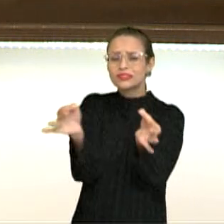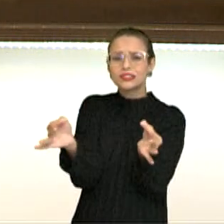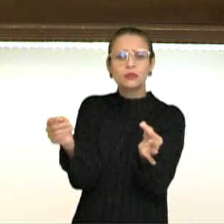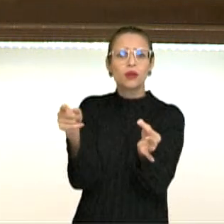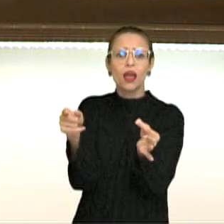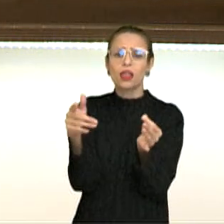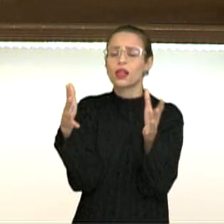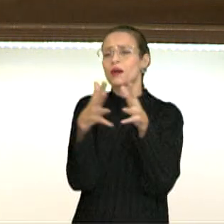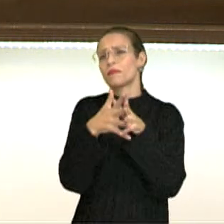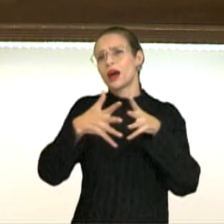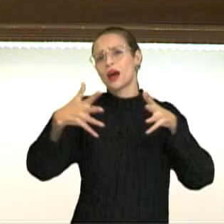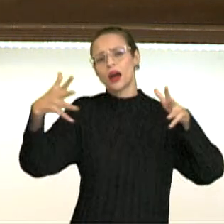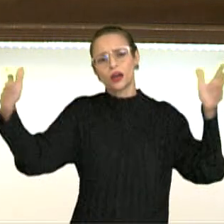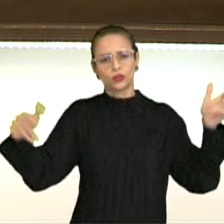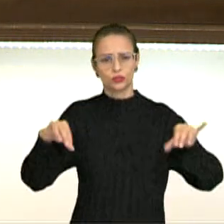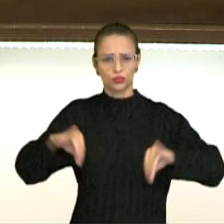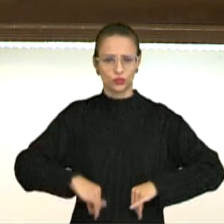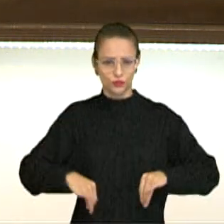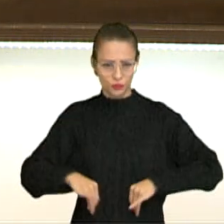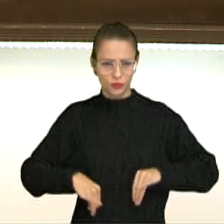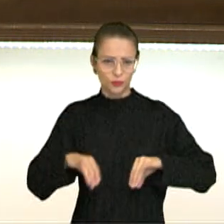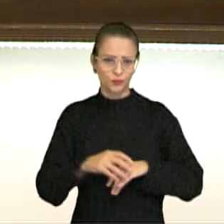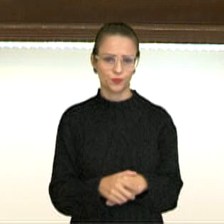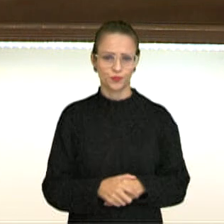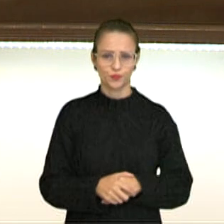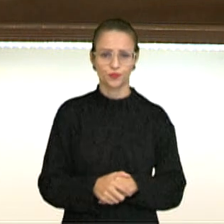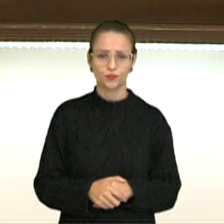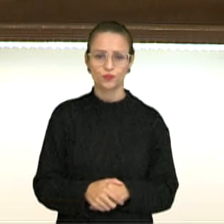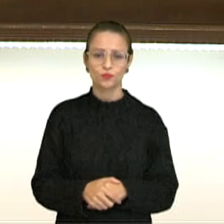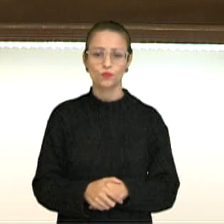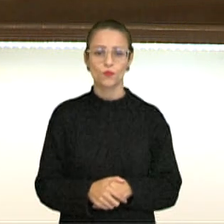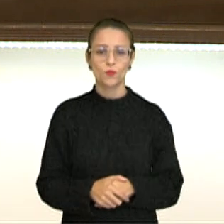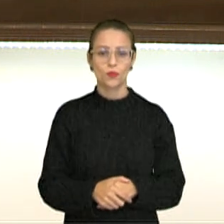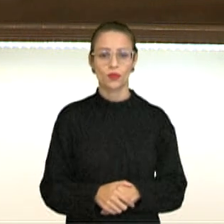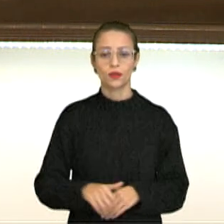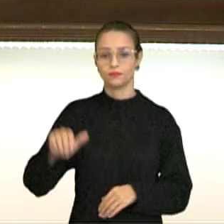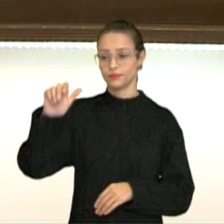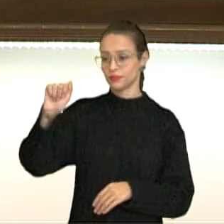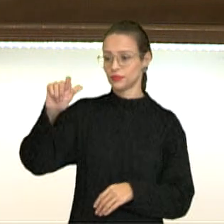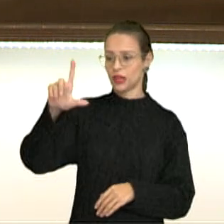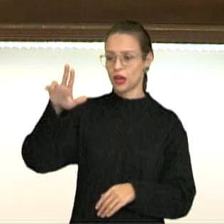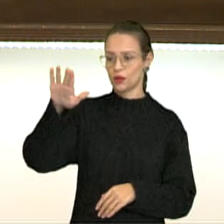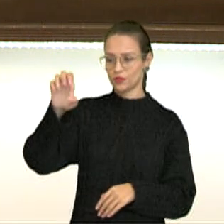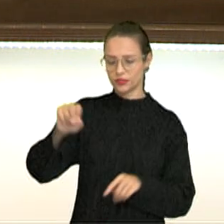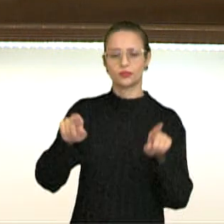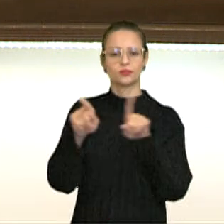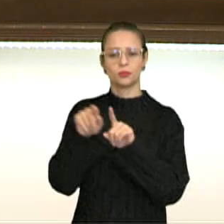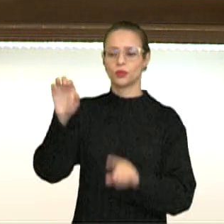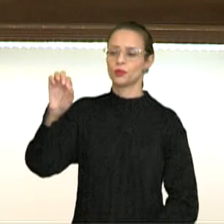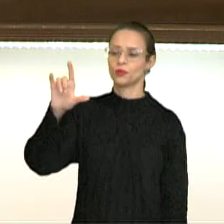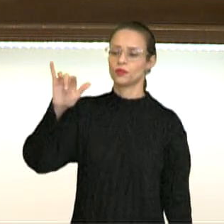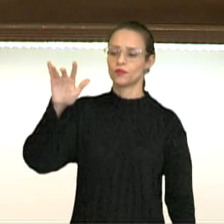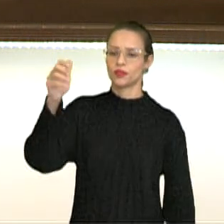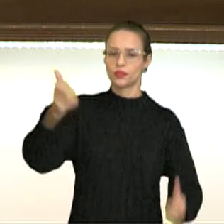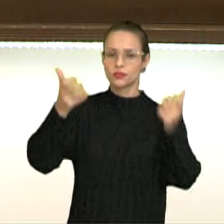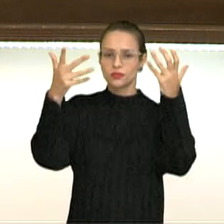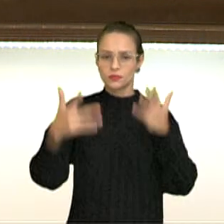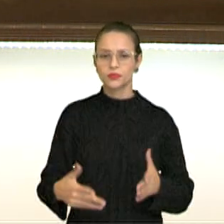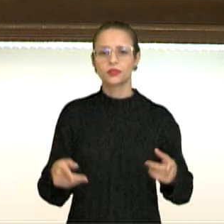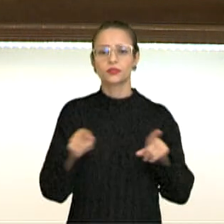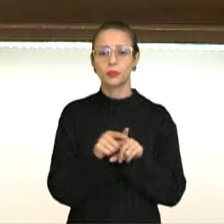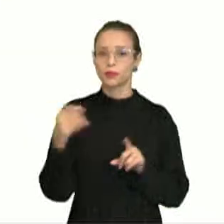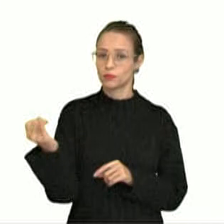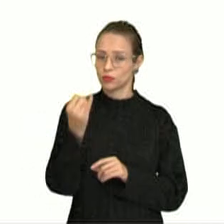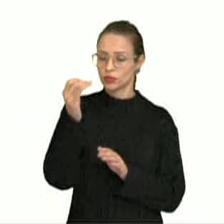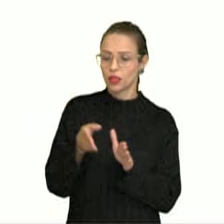grande o sofrimento pelo qual ela passa. Alves e Oliveira destacam também a importância do